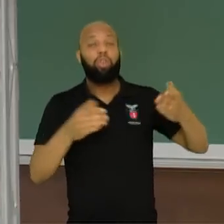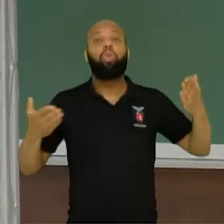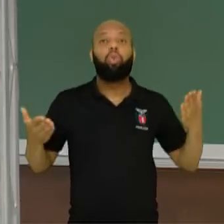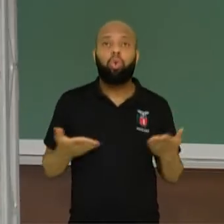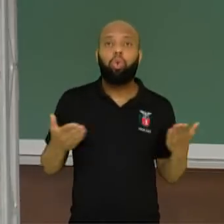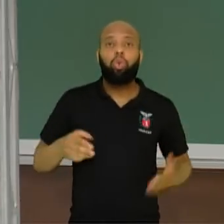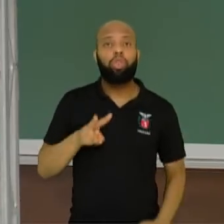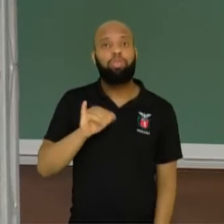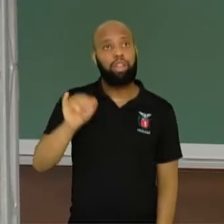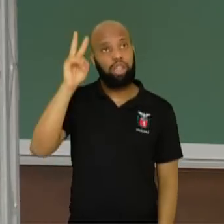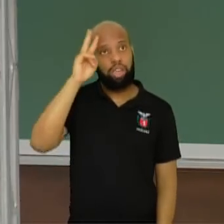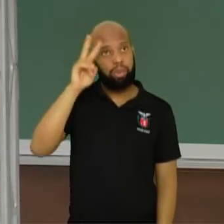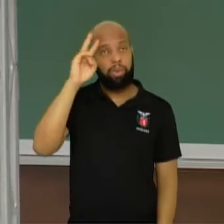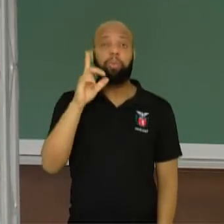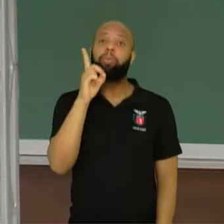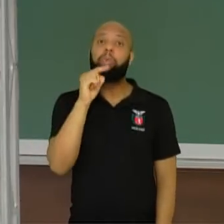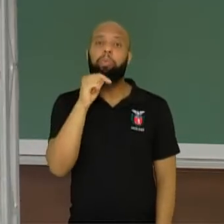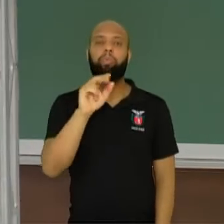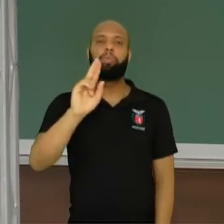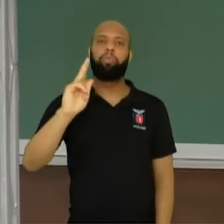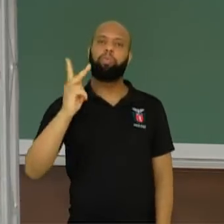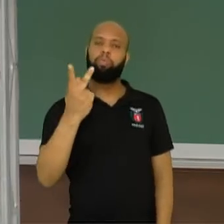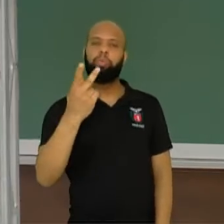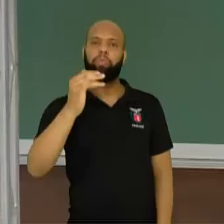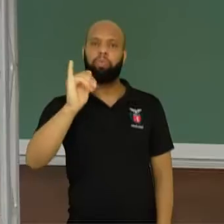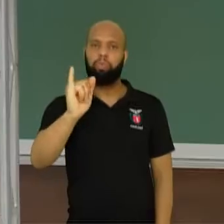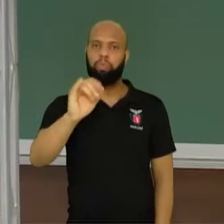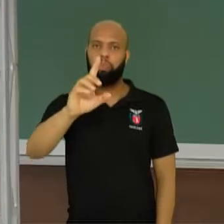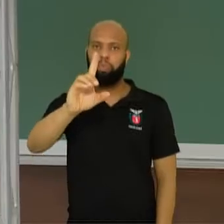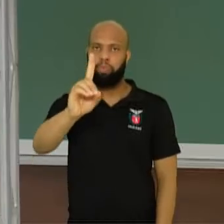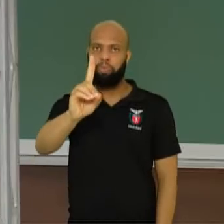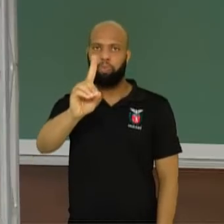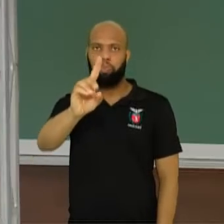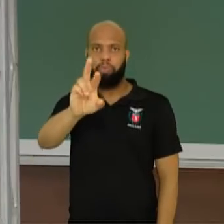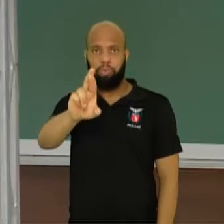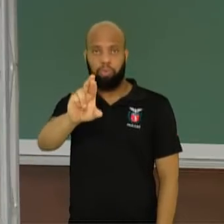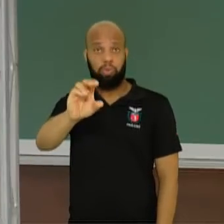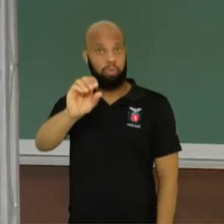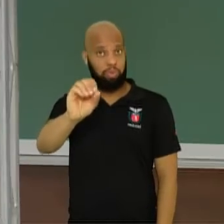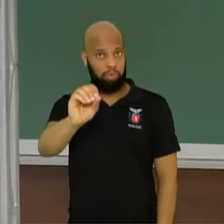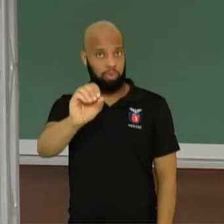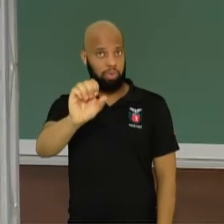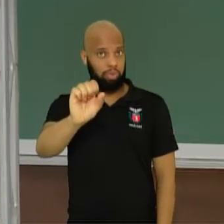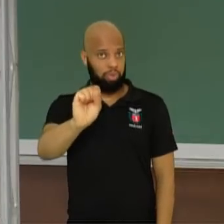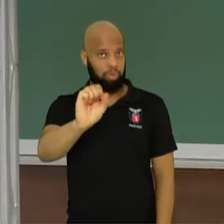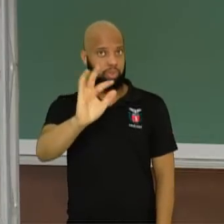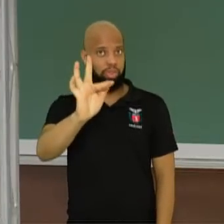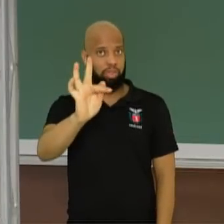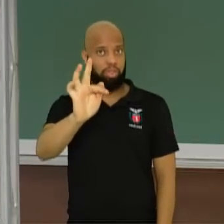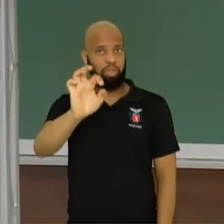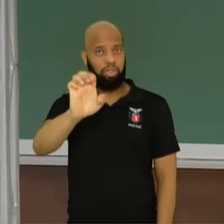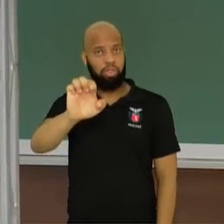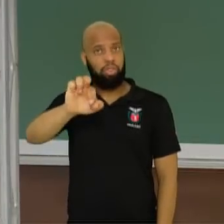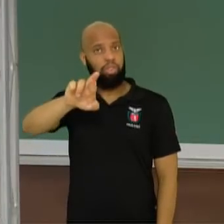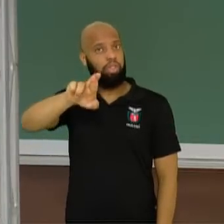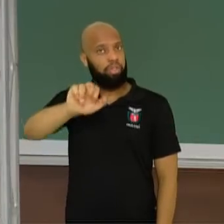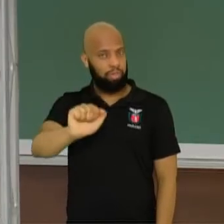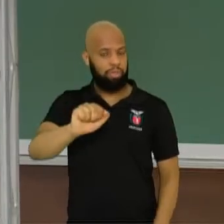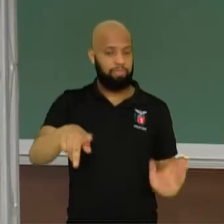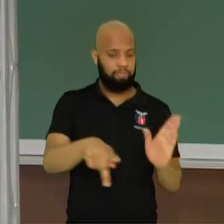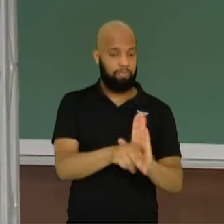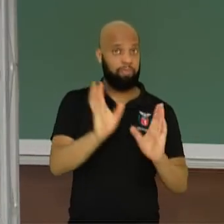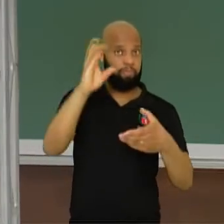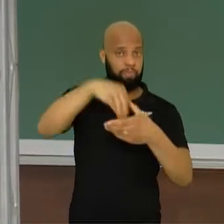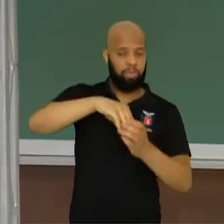geleiras e o vapor de água que eu encontro aonde? Na nossa atmosfera. Reparem na nossa tela